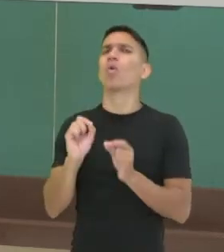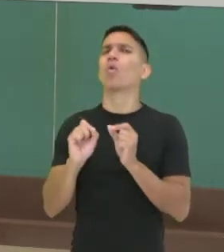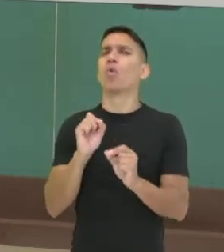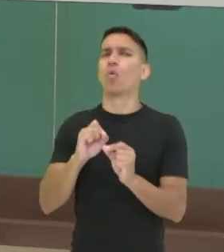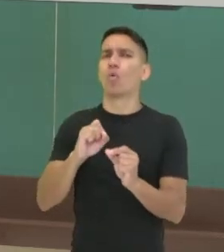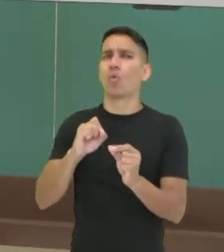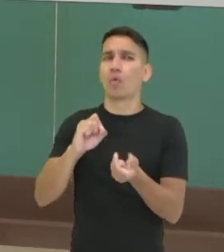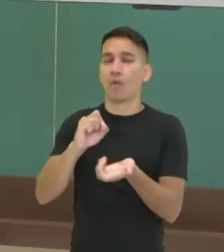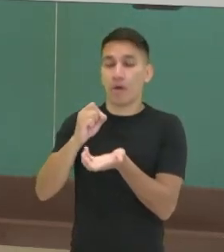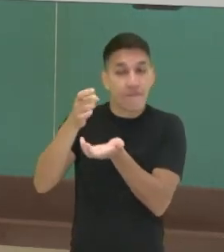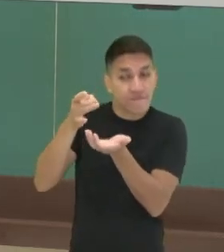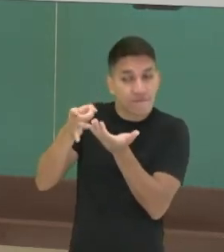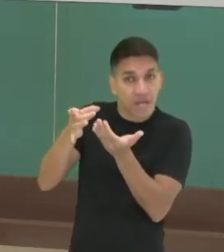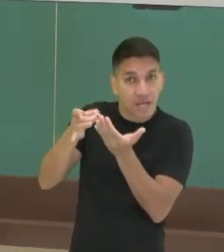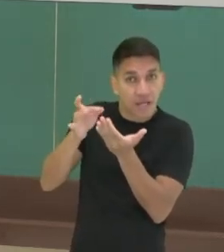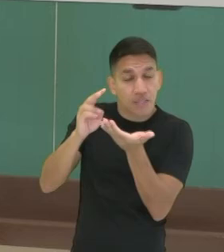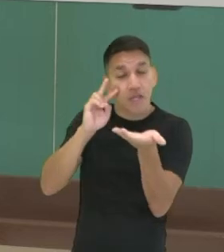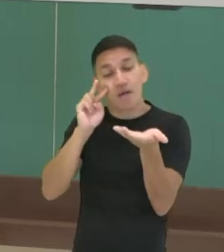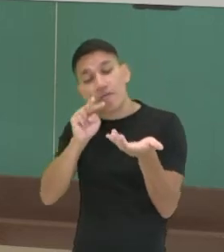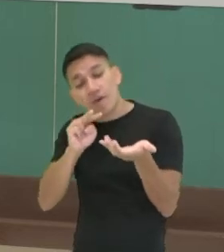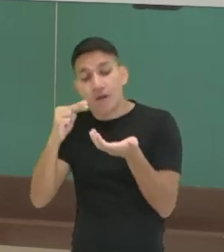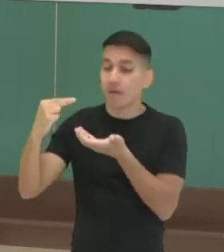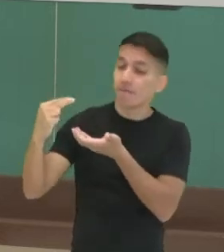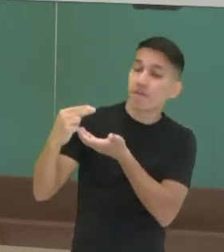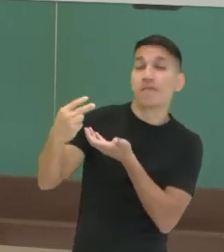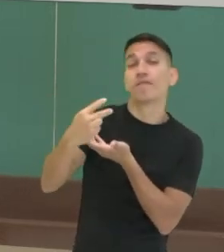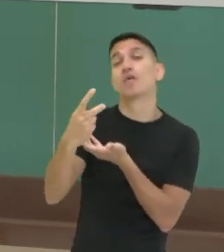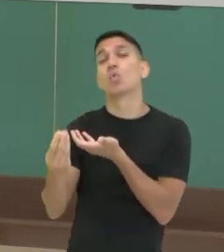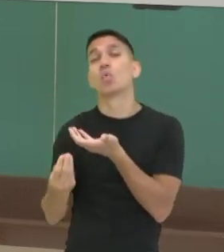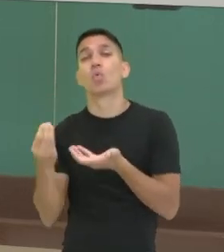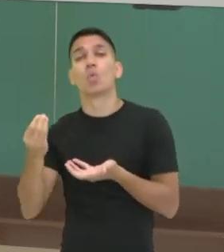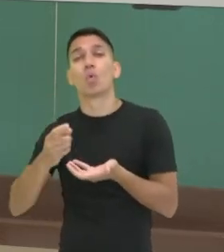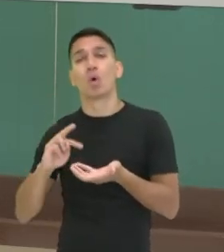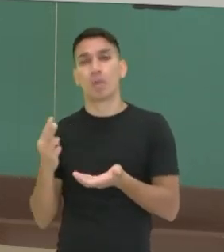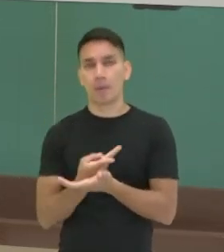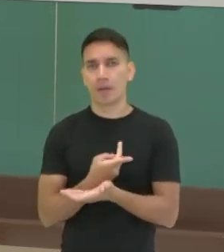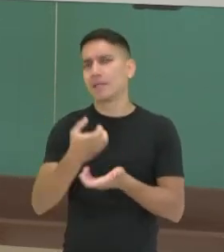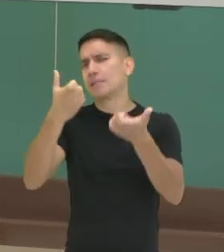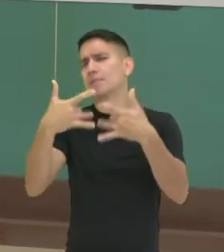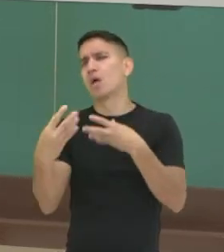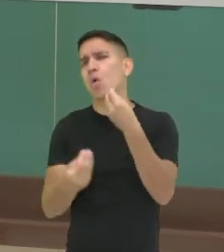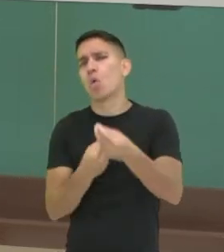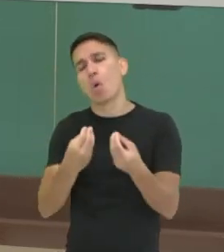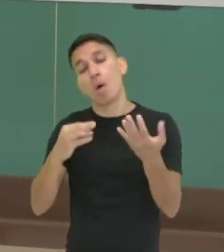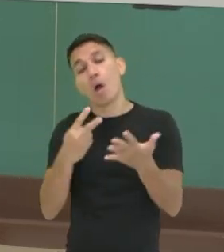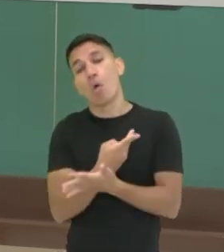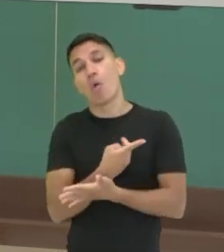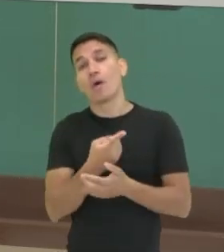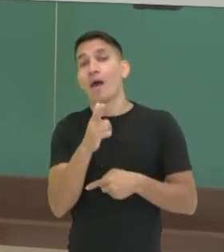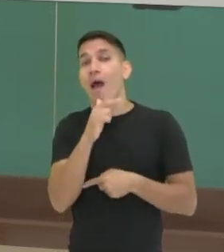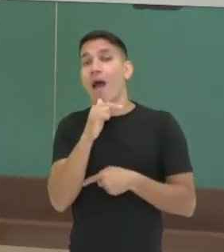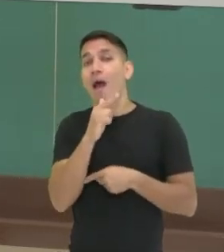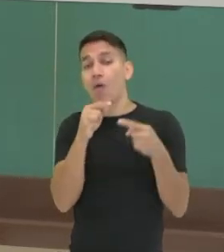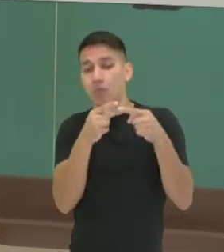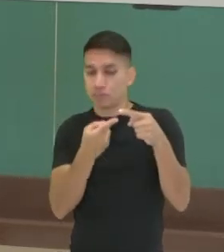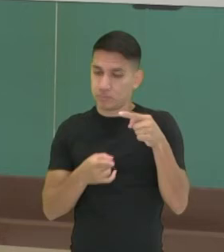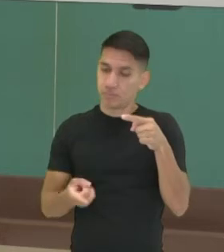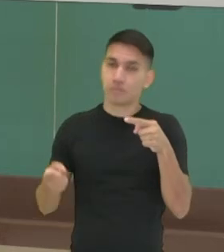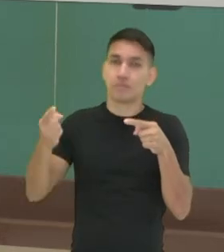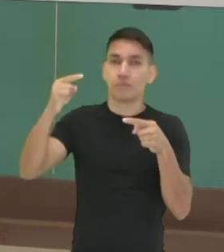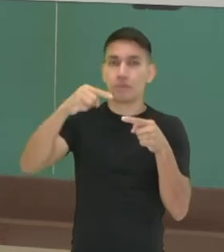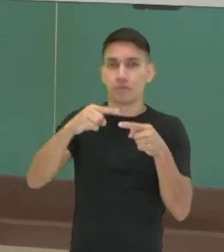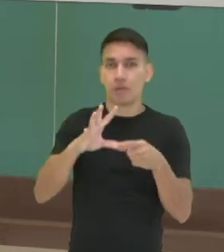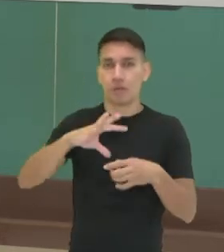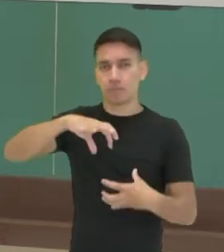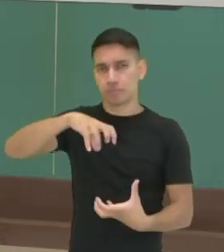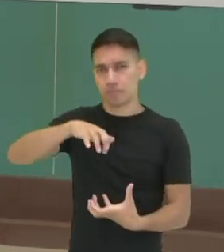seja transparente, né, e tenha ali acesso à iluminação. Explique como ocorre o ciclo da água nesse ambiente fechado. Então vamos